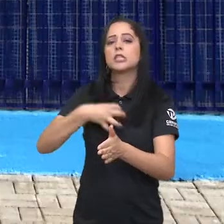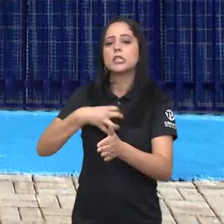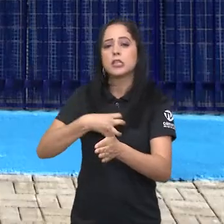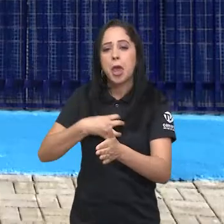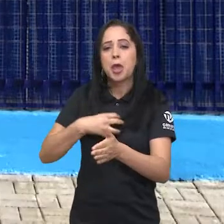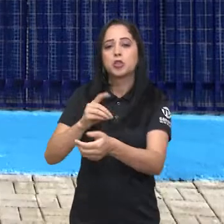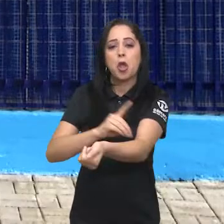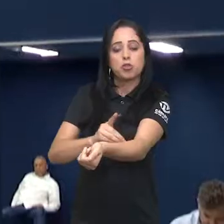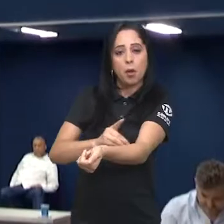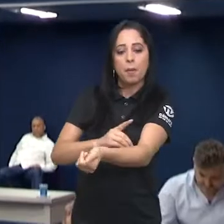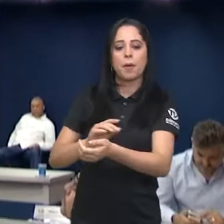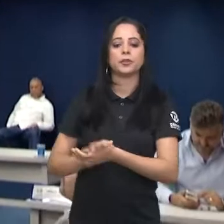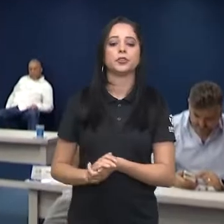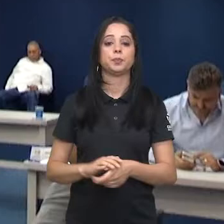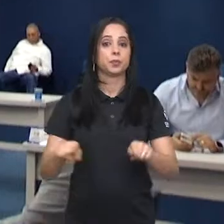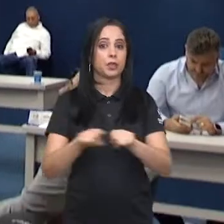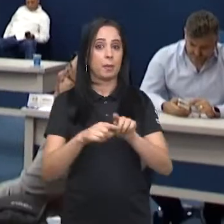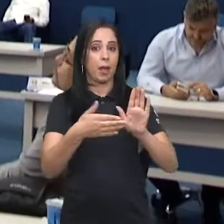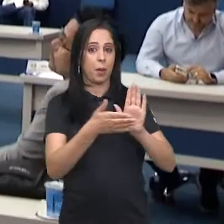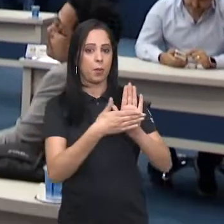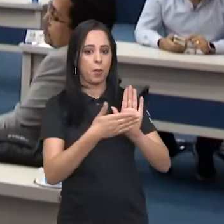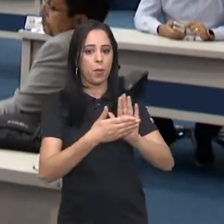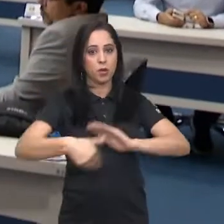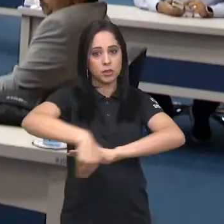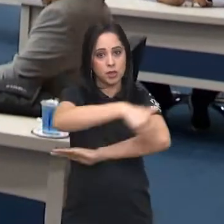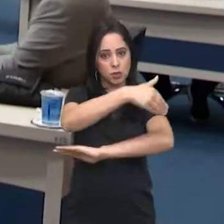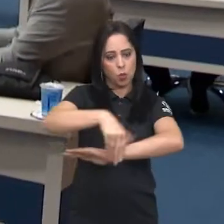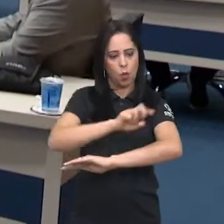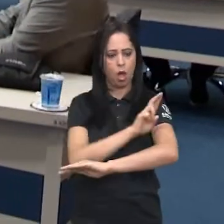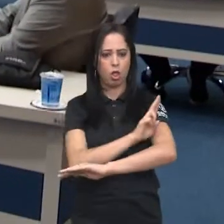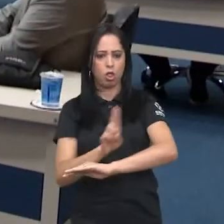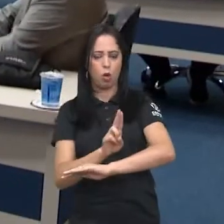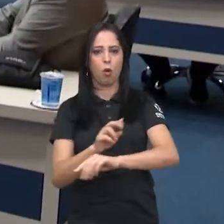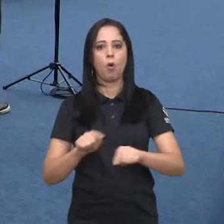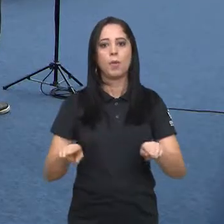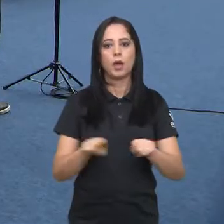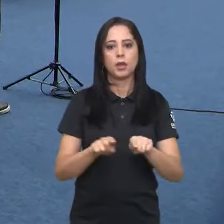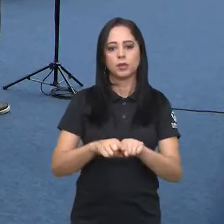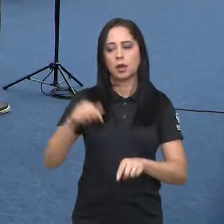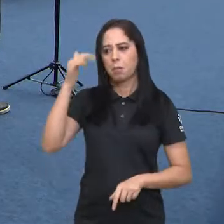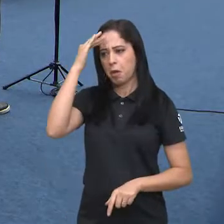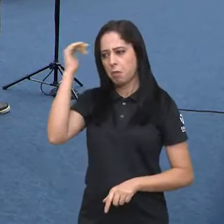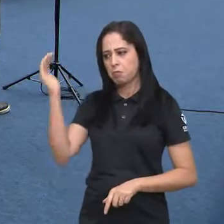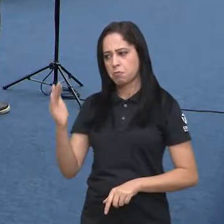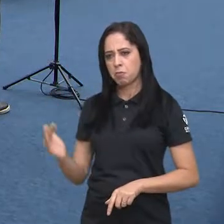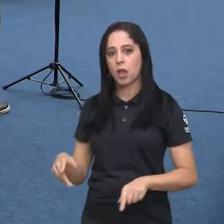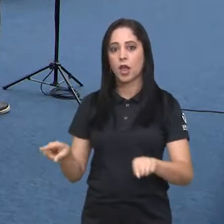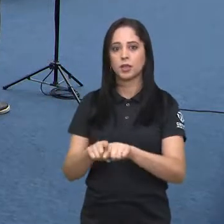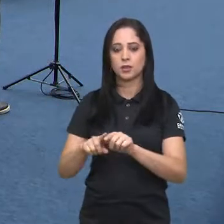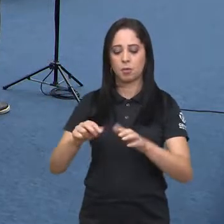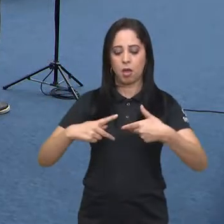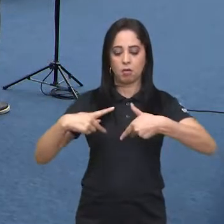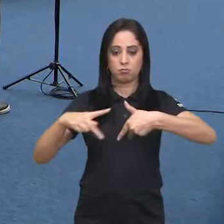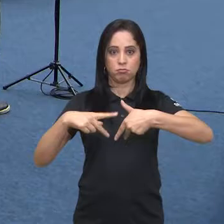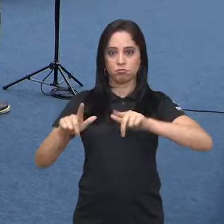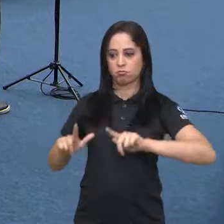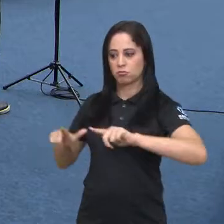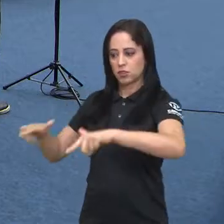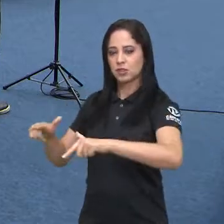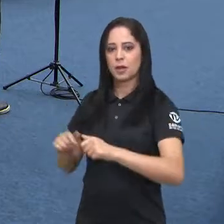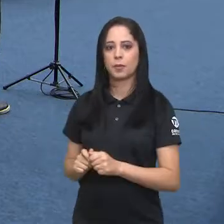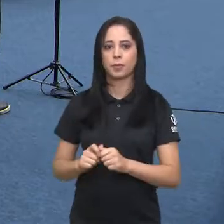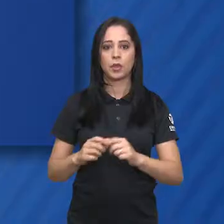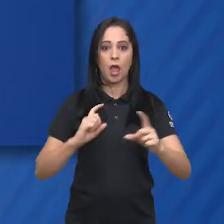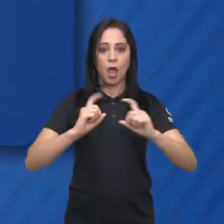aos sintomas da doença Ainda foram aprovadas as propostas para a denominação de rua concessão de honrarias e títulos de